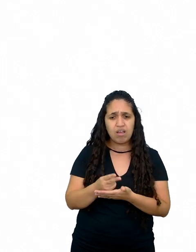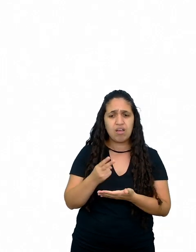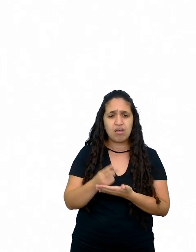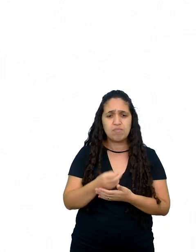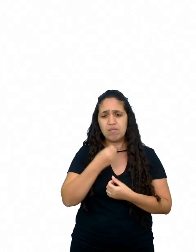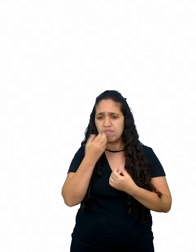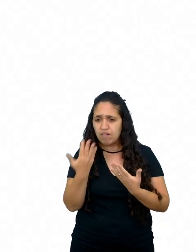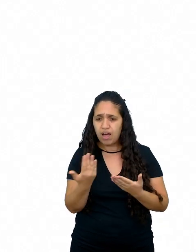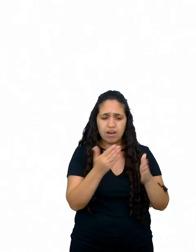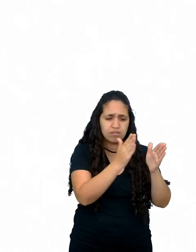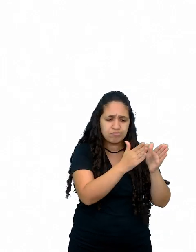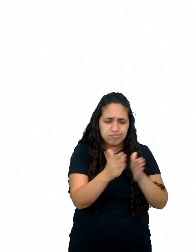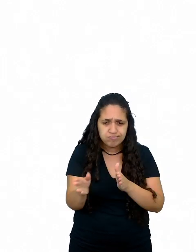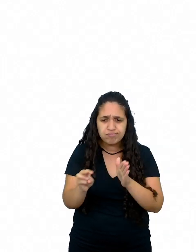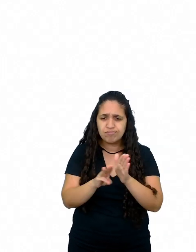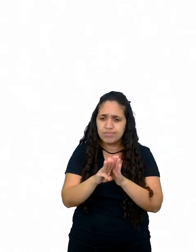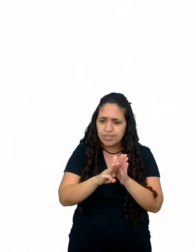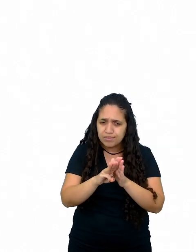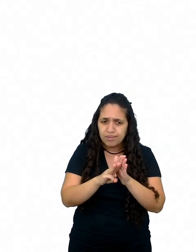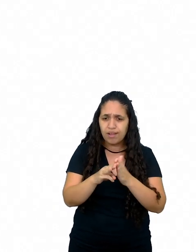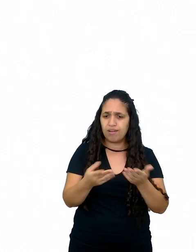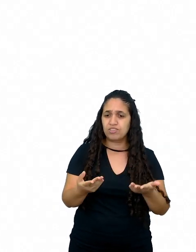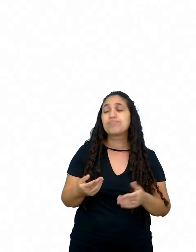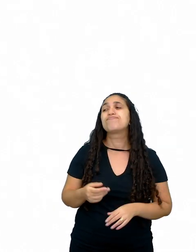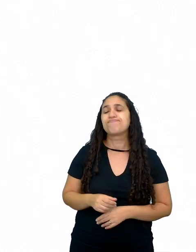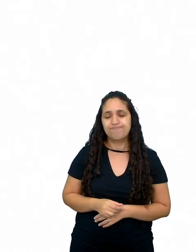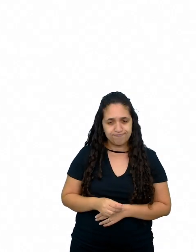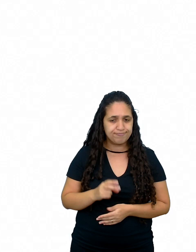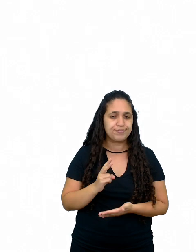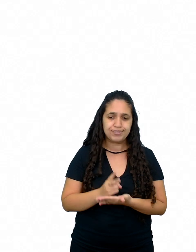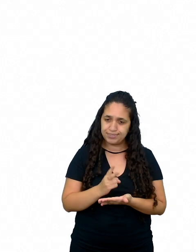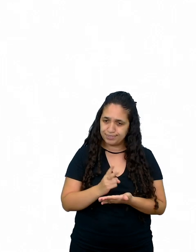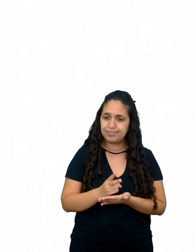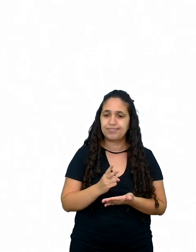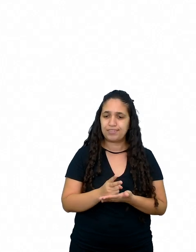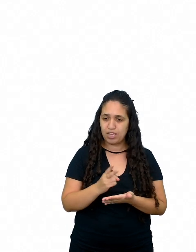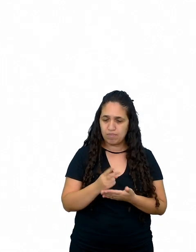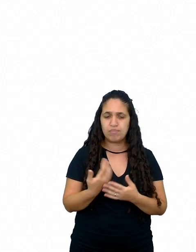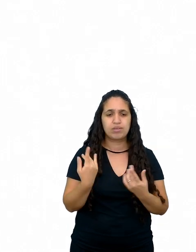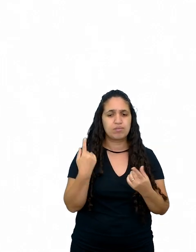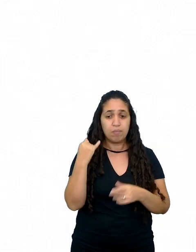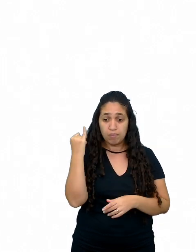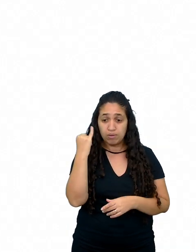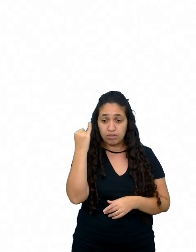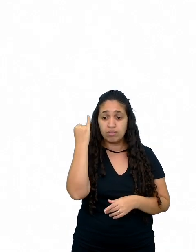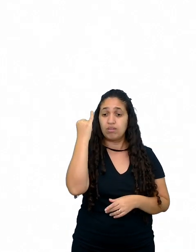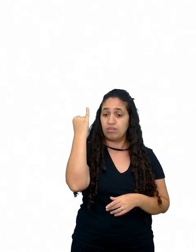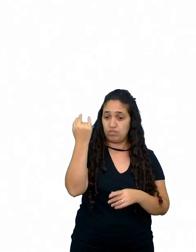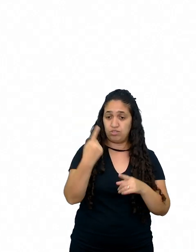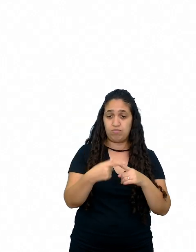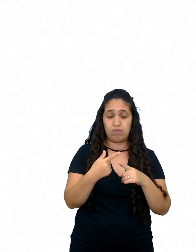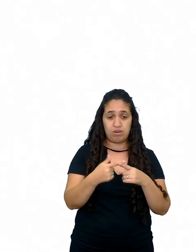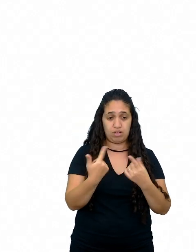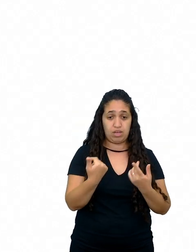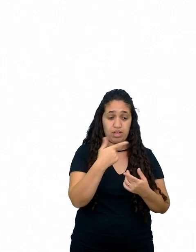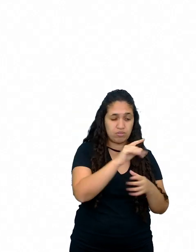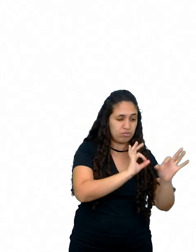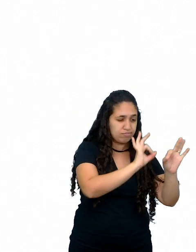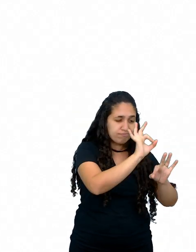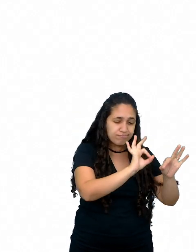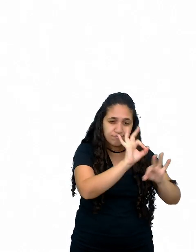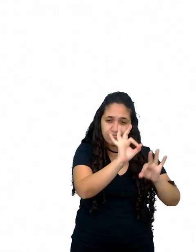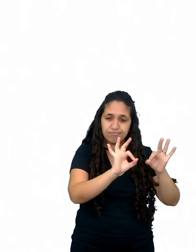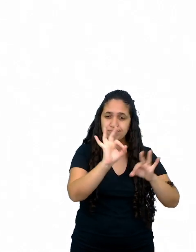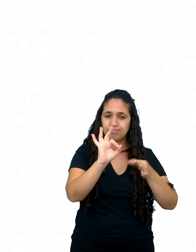movimento metodológico. Sim, a gente sempre fala desse movimento metodológico. Por quê, gente? Porque quando eu estou preparando a minha